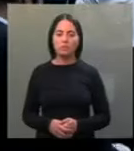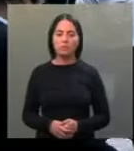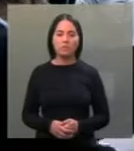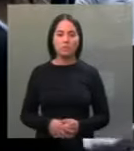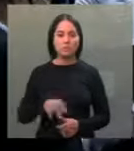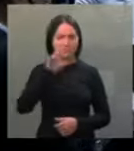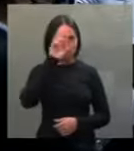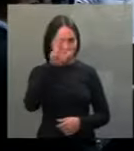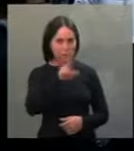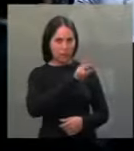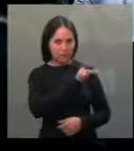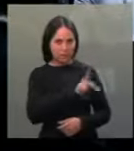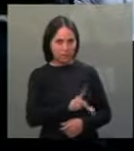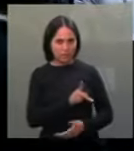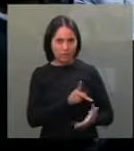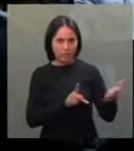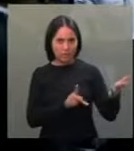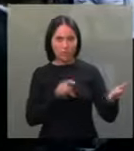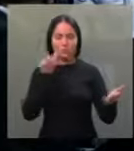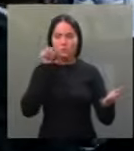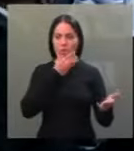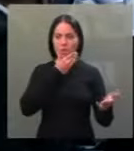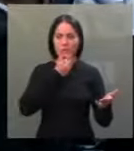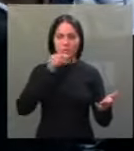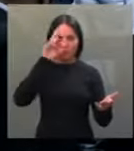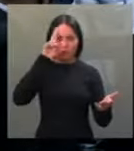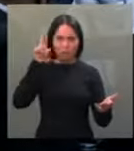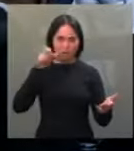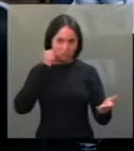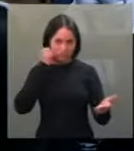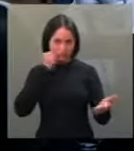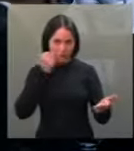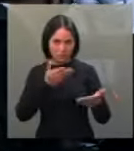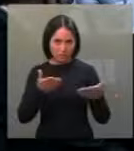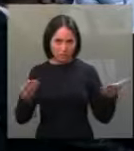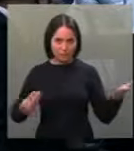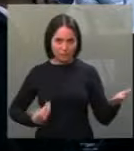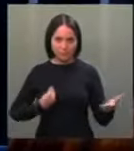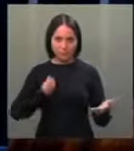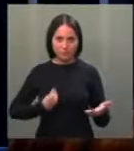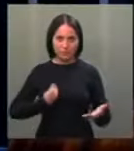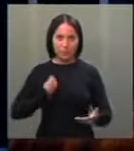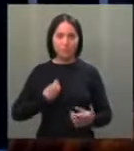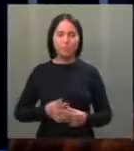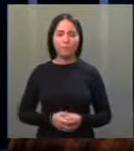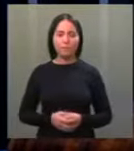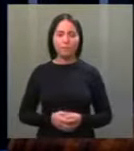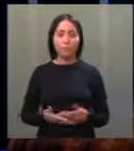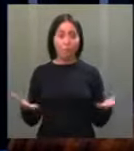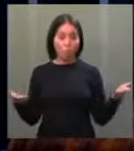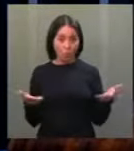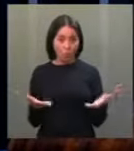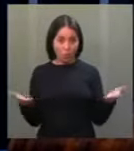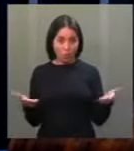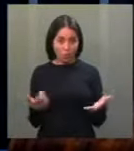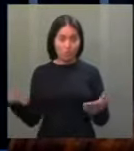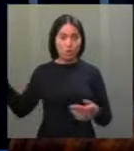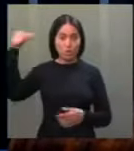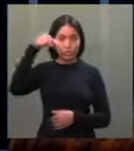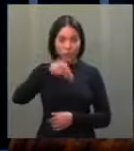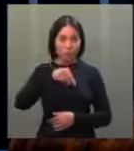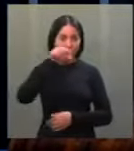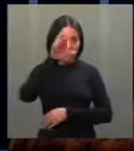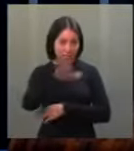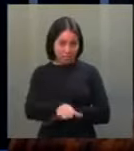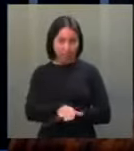Senhor presidente, senhoras e senhores senadores, eu ocupo essa tribuna na tarde de hoje para poder falar